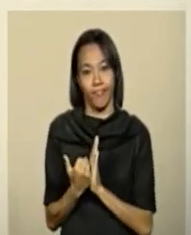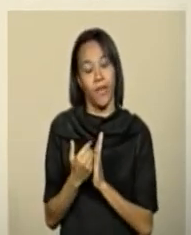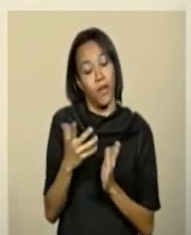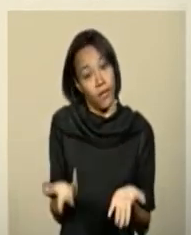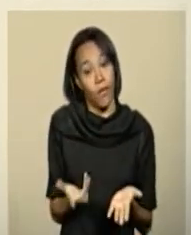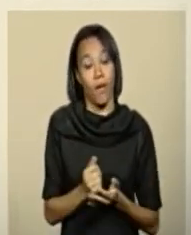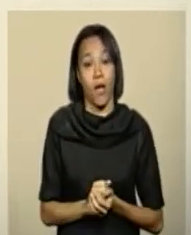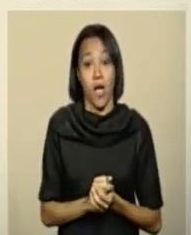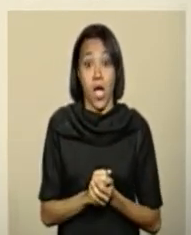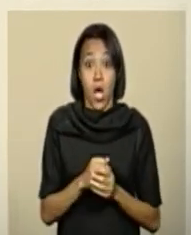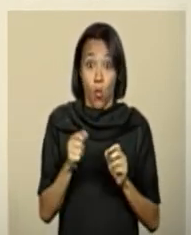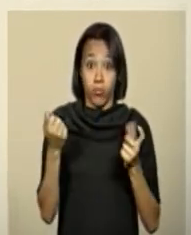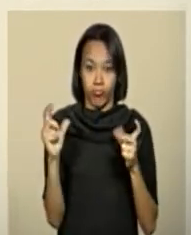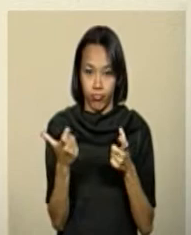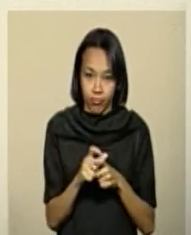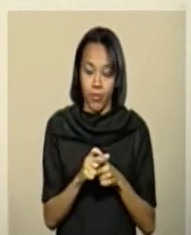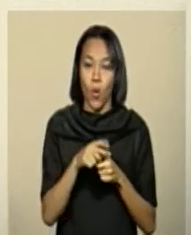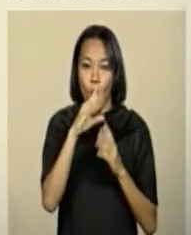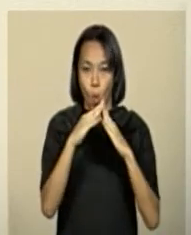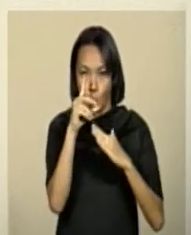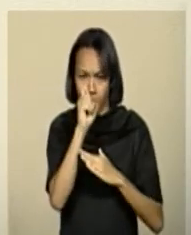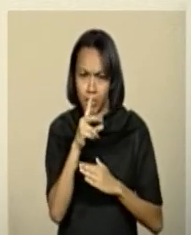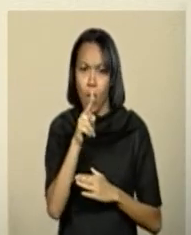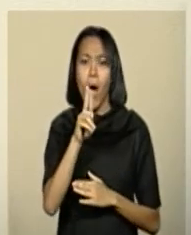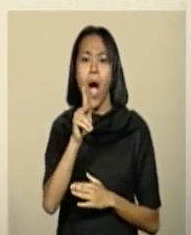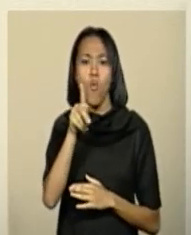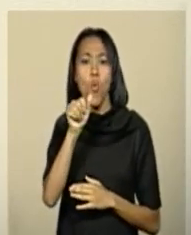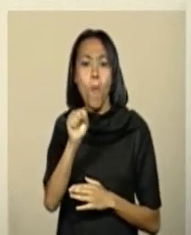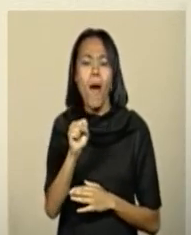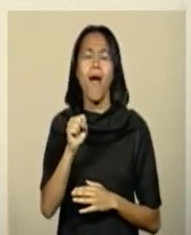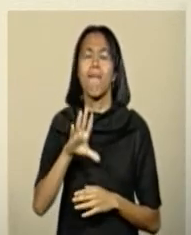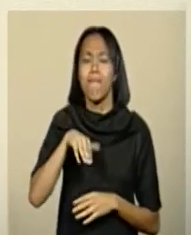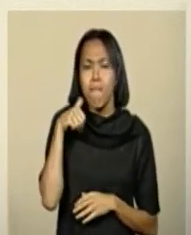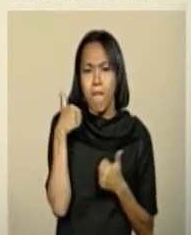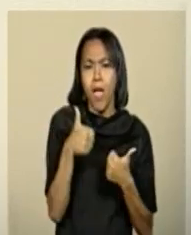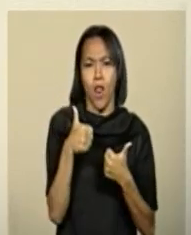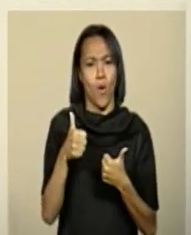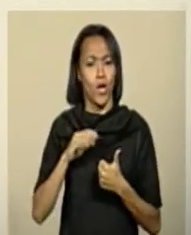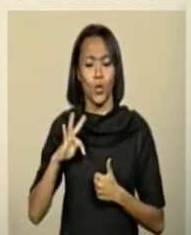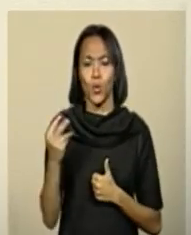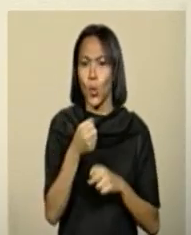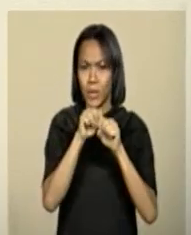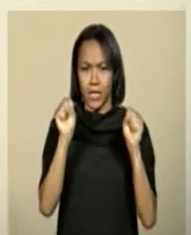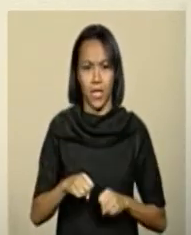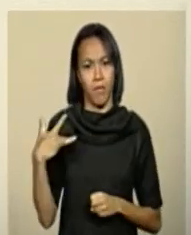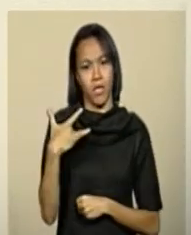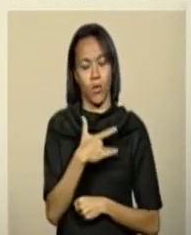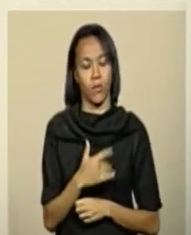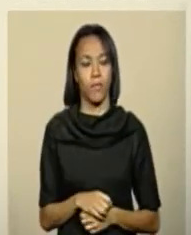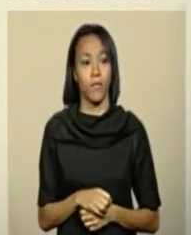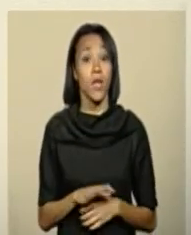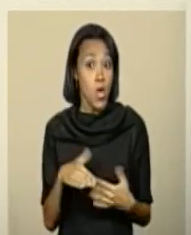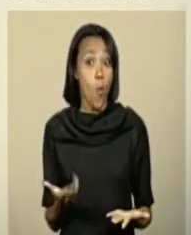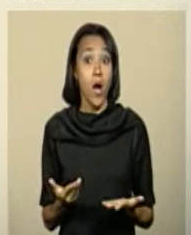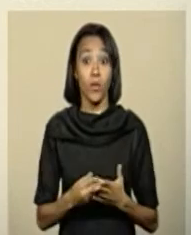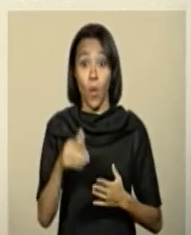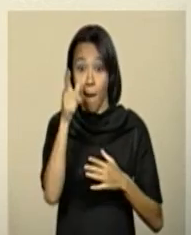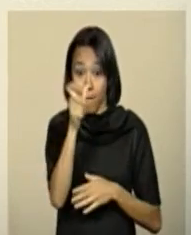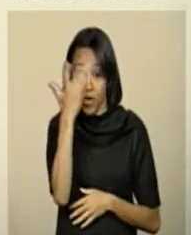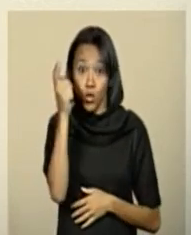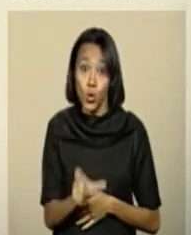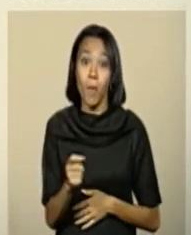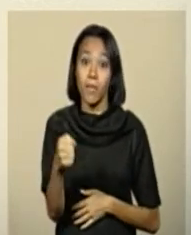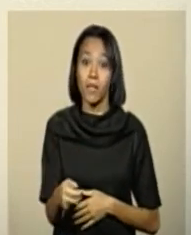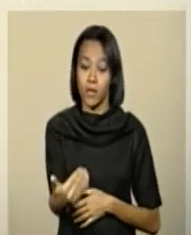Então, ao desafogar o hospital, a UPA ajuda a melhorar todo o sistema de saúde. E quando o paciente é atendido na UPA, mas